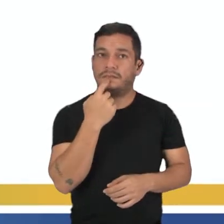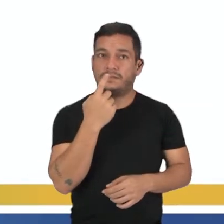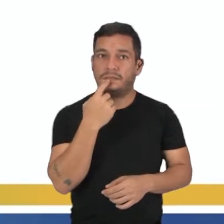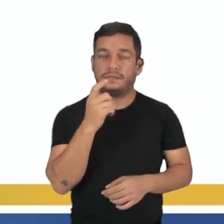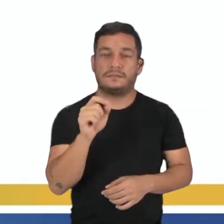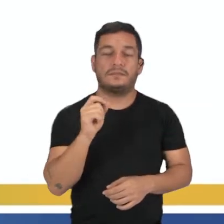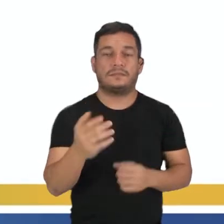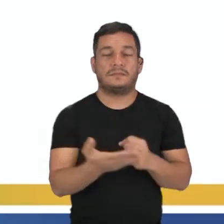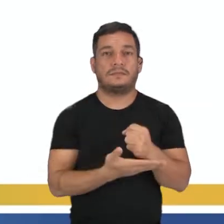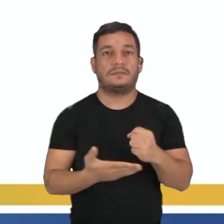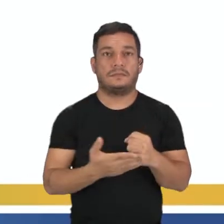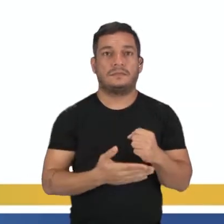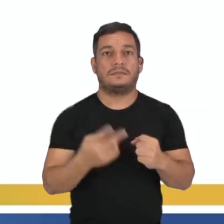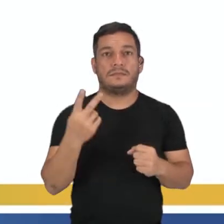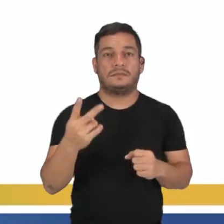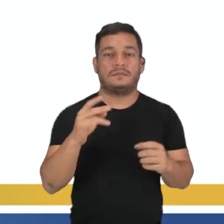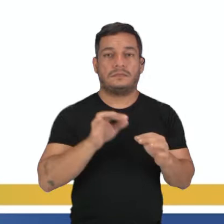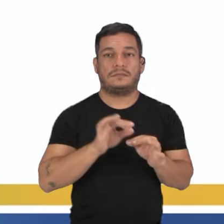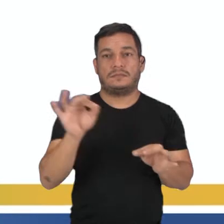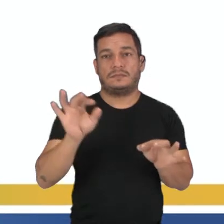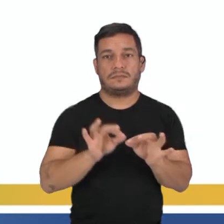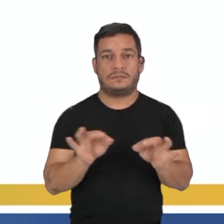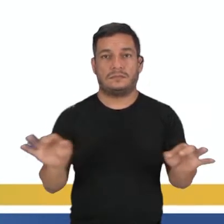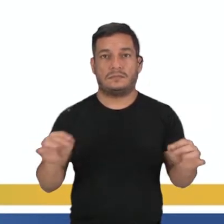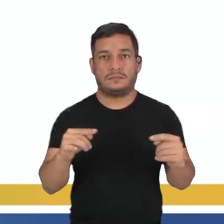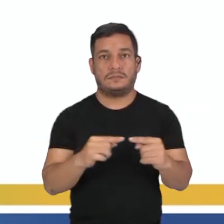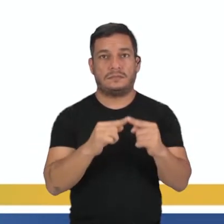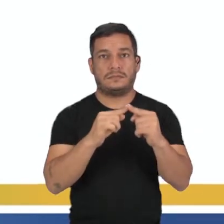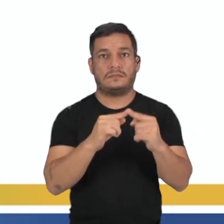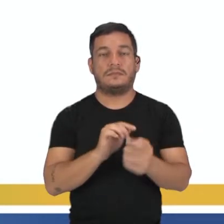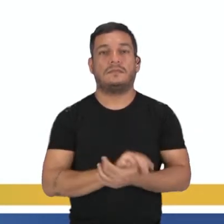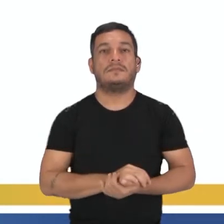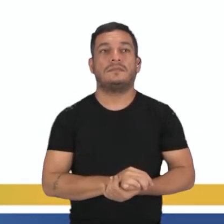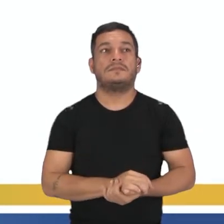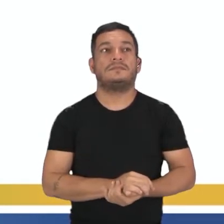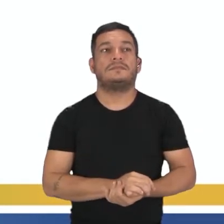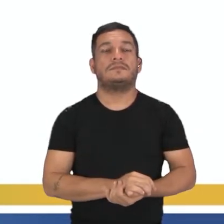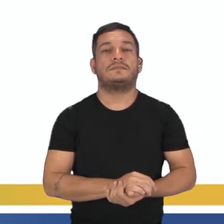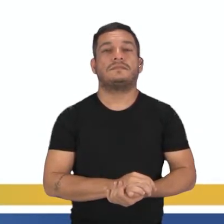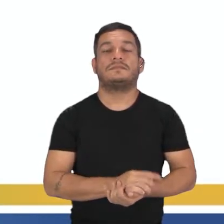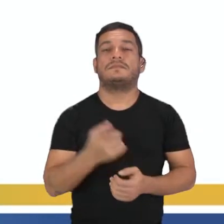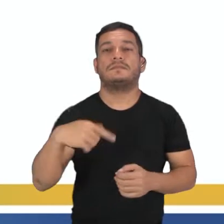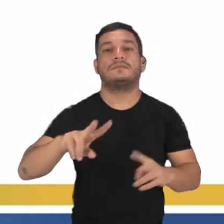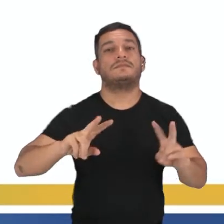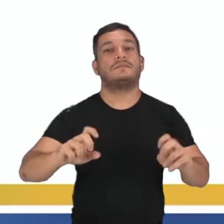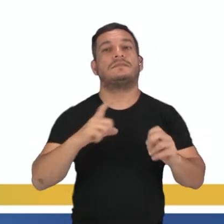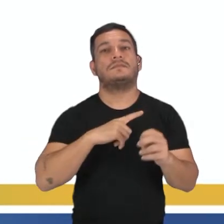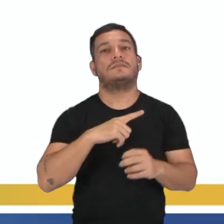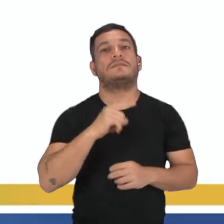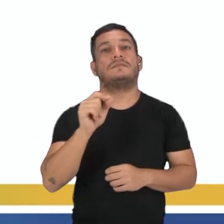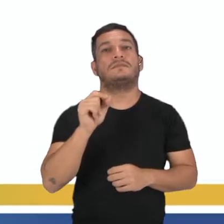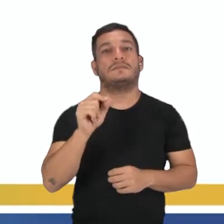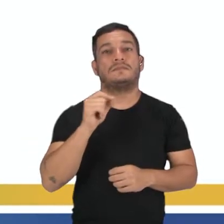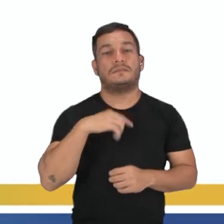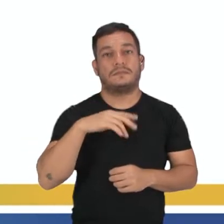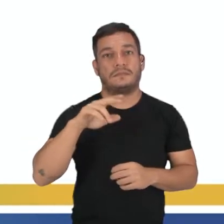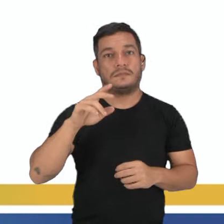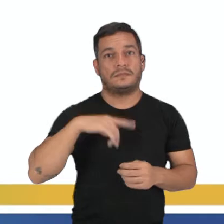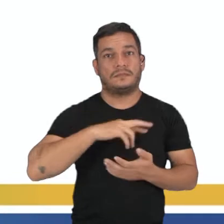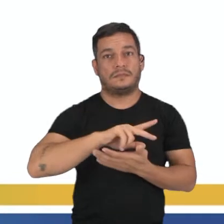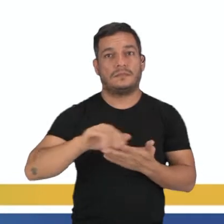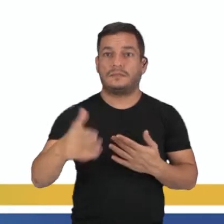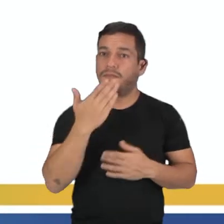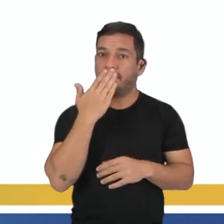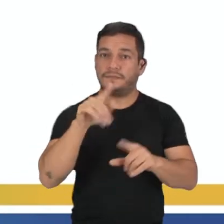a partir dessas duas semirretas aí se encontrando no ponto O. Então, observe aí que nós podemos observar vários tipos